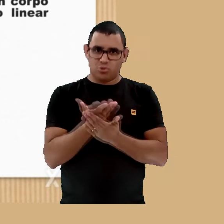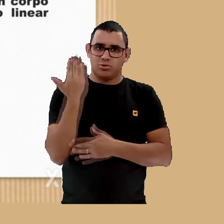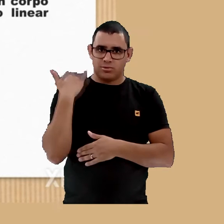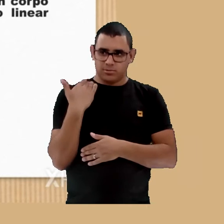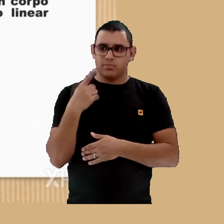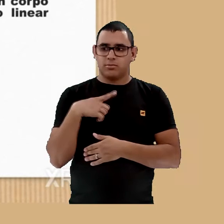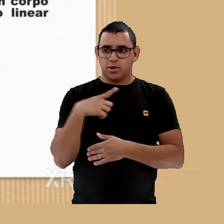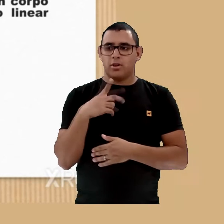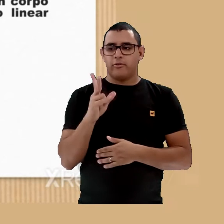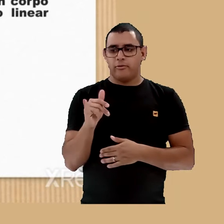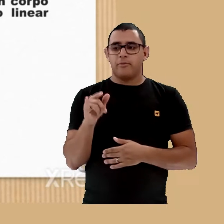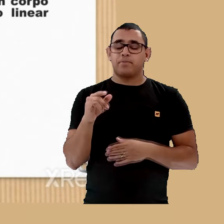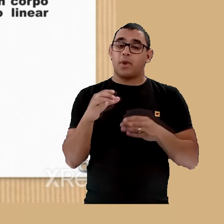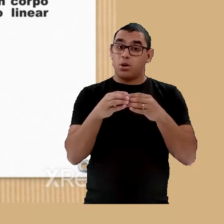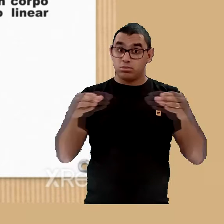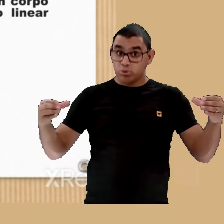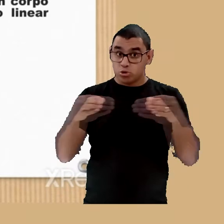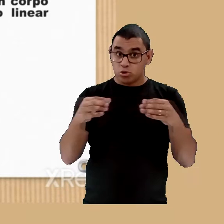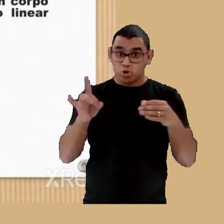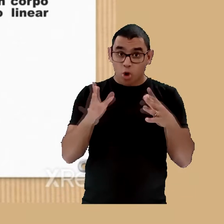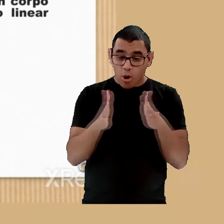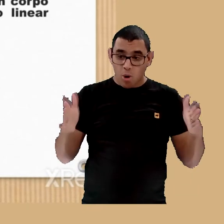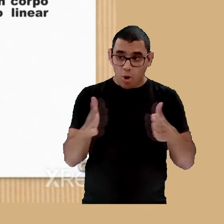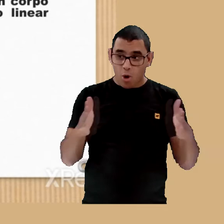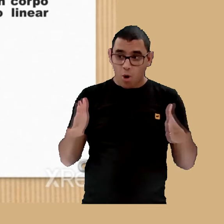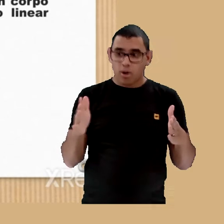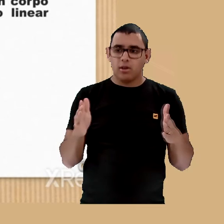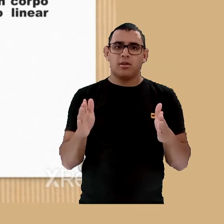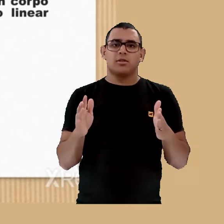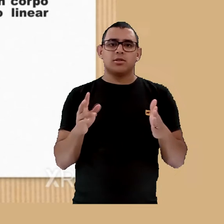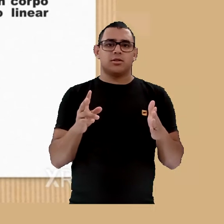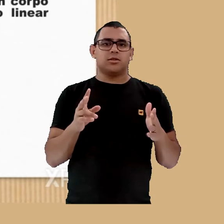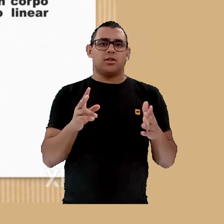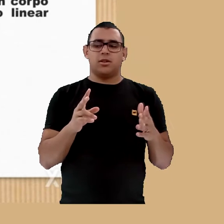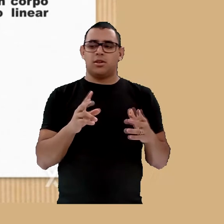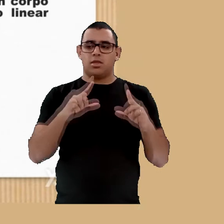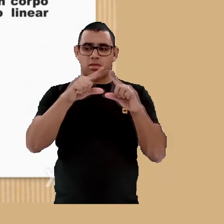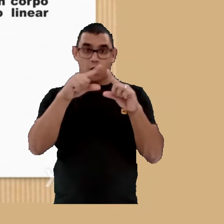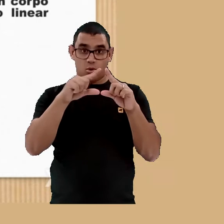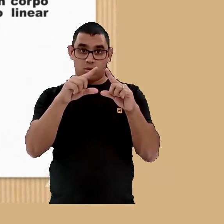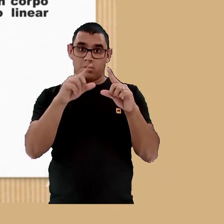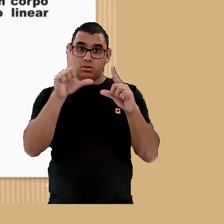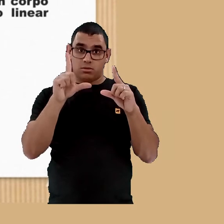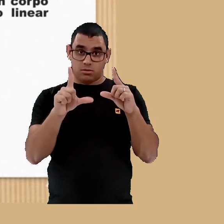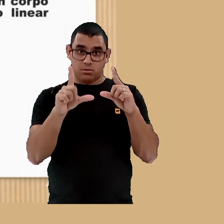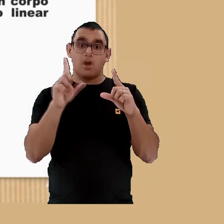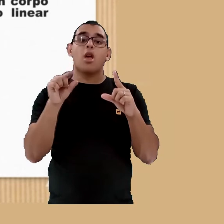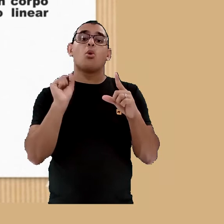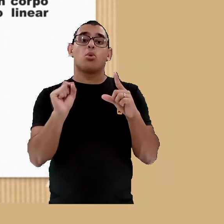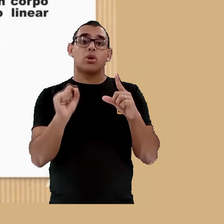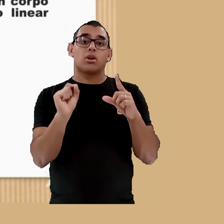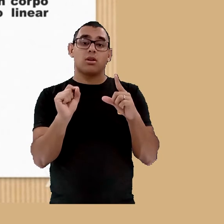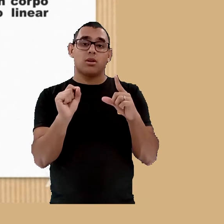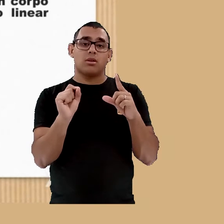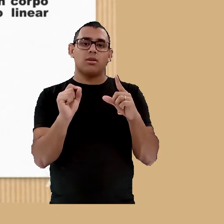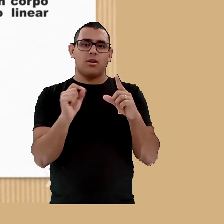ter variação de comprimento, que é representado por ΔL, que vai ser igual a comprimento inicial,